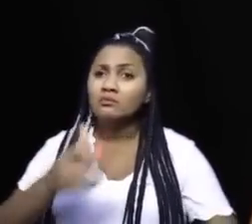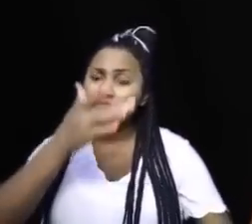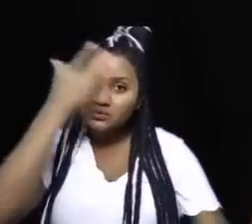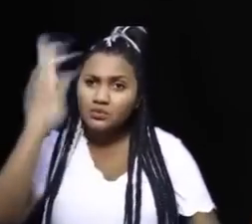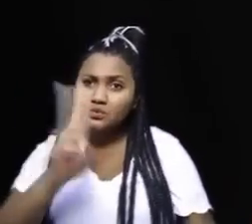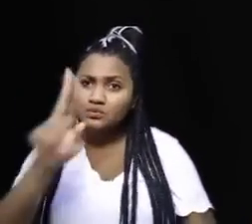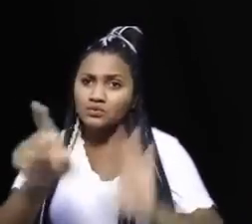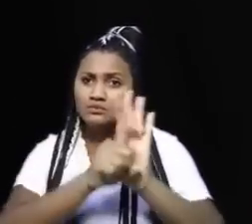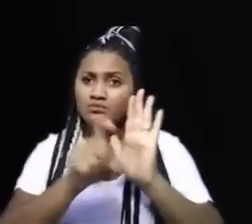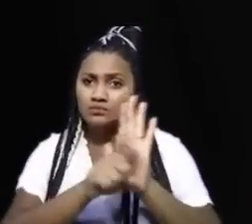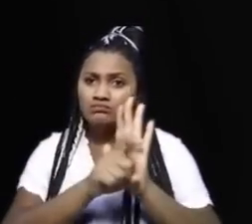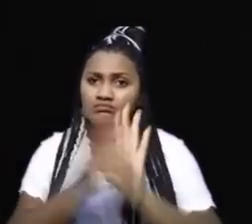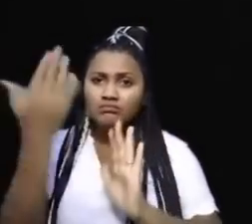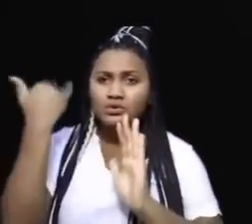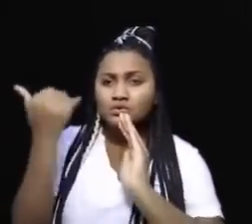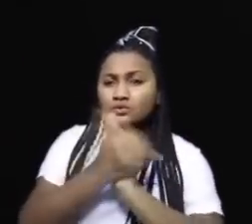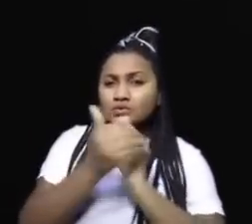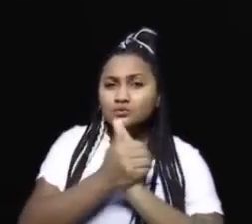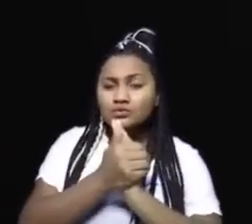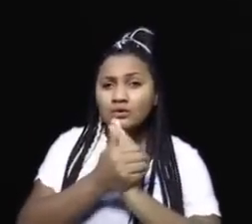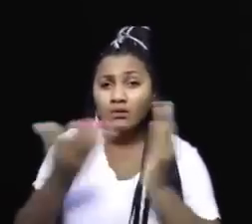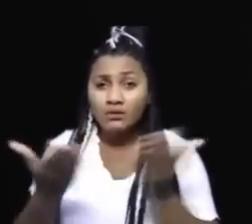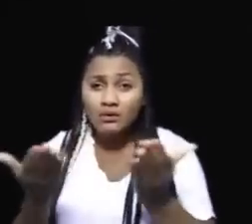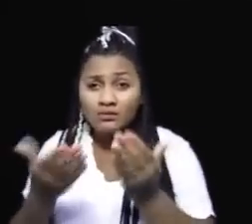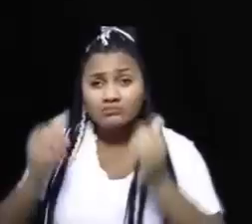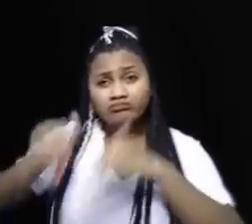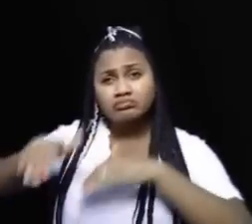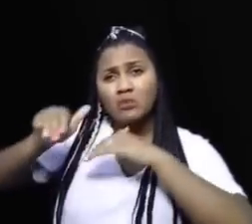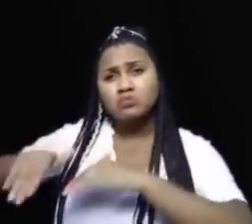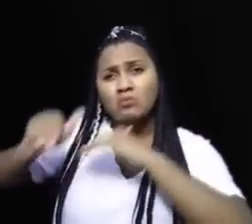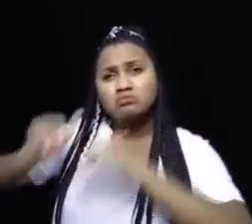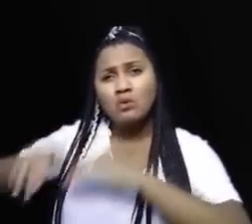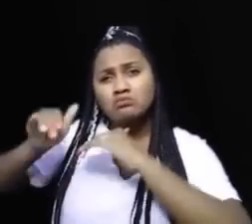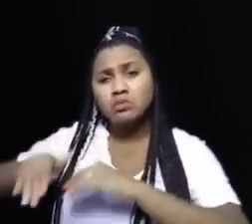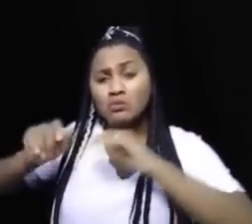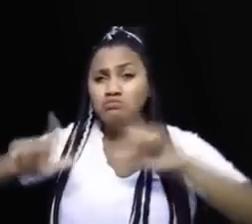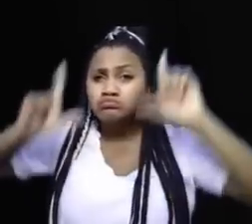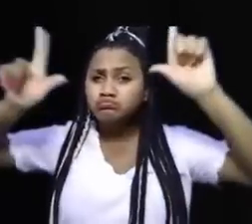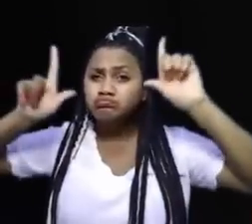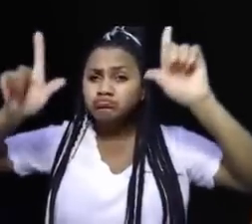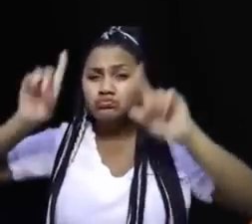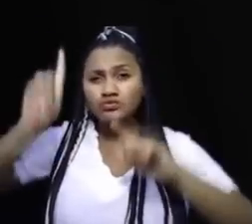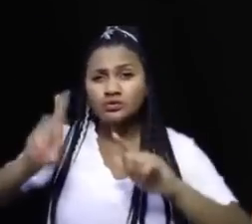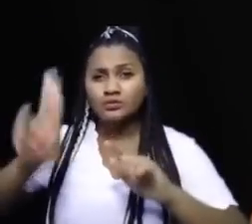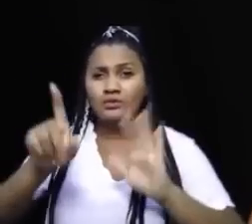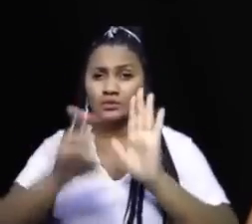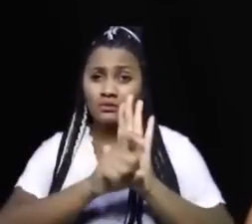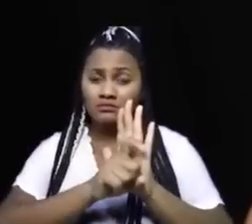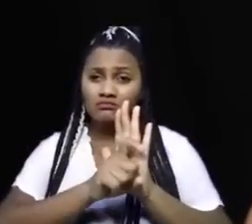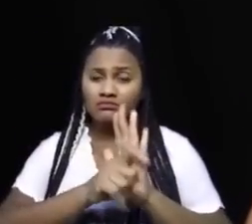de drogas, que antes viviam escondidos pelos becos, agora marcham pela rua reivindicando seus direitos.